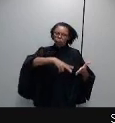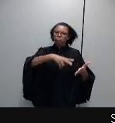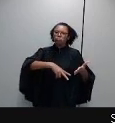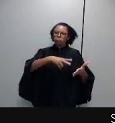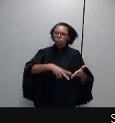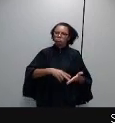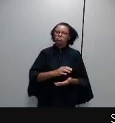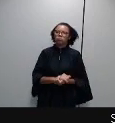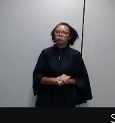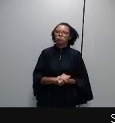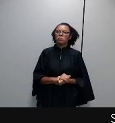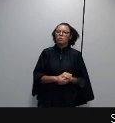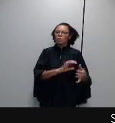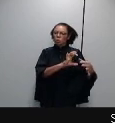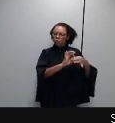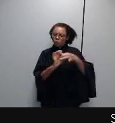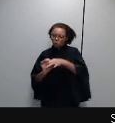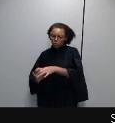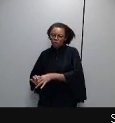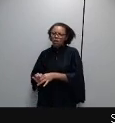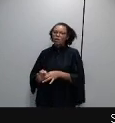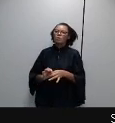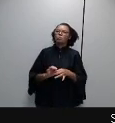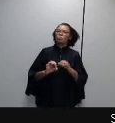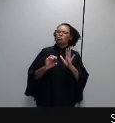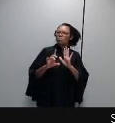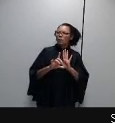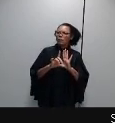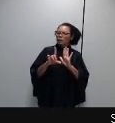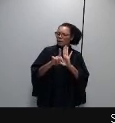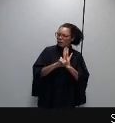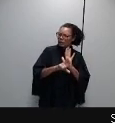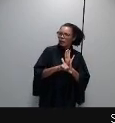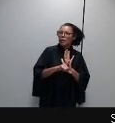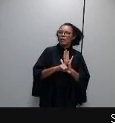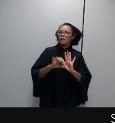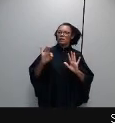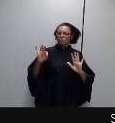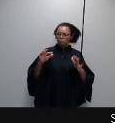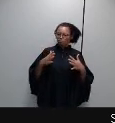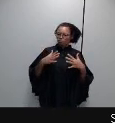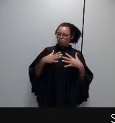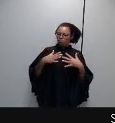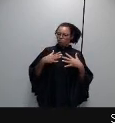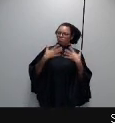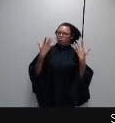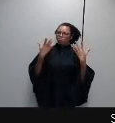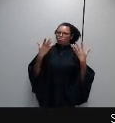contexto normativo realmente causa causa espécie essa